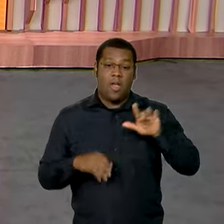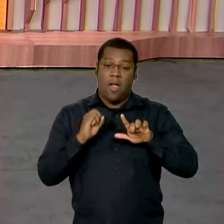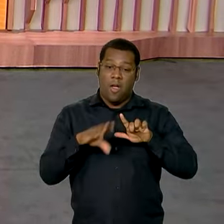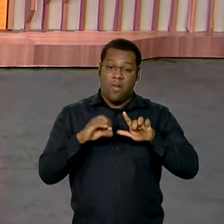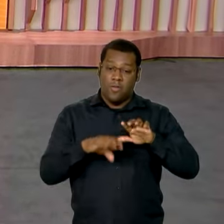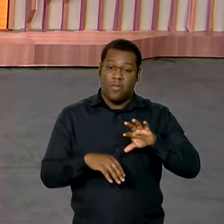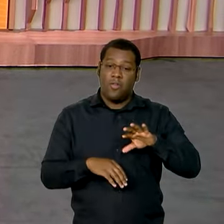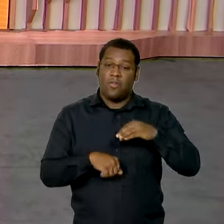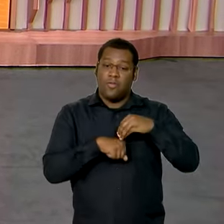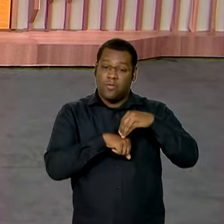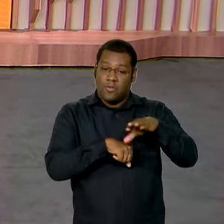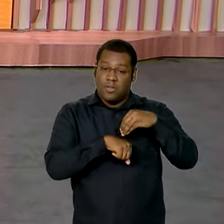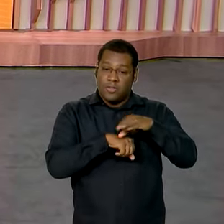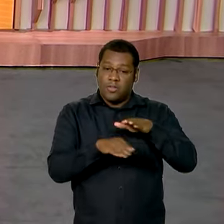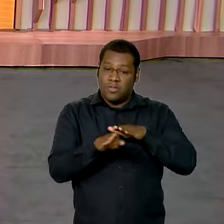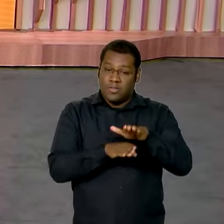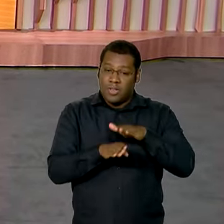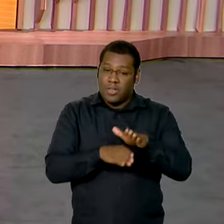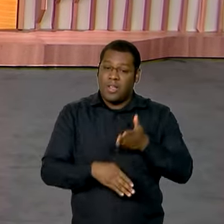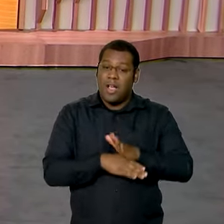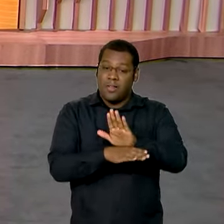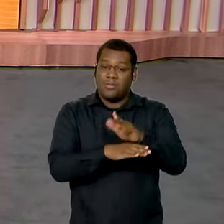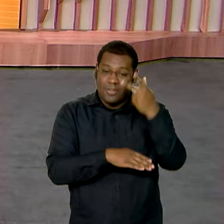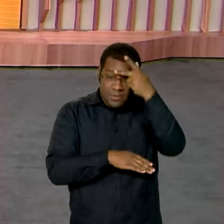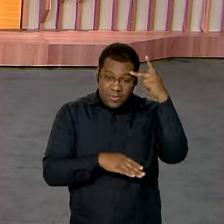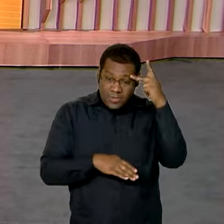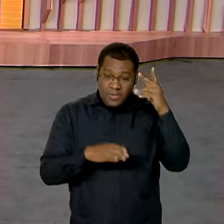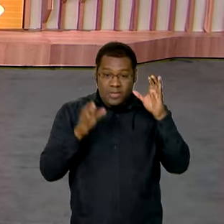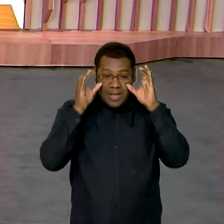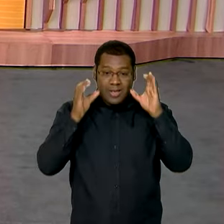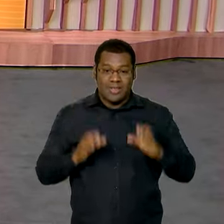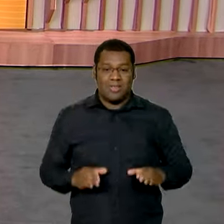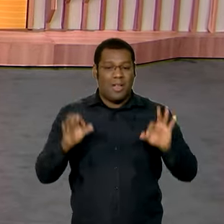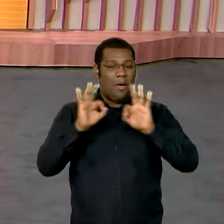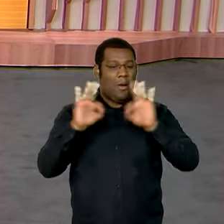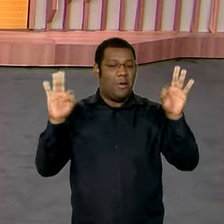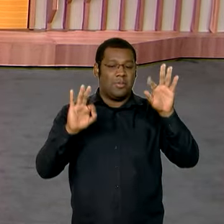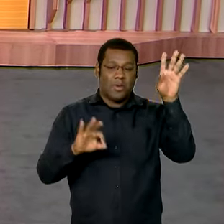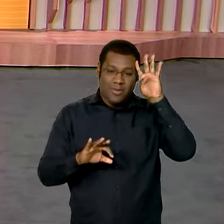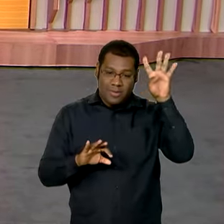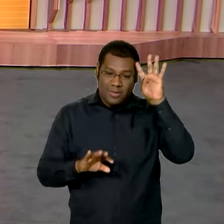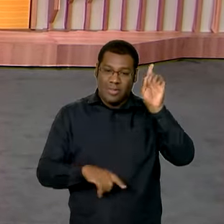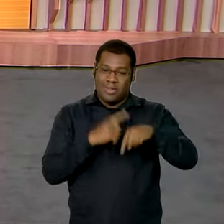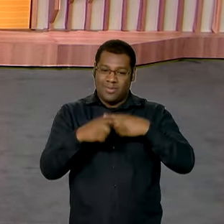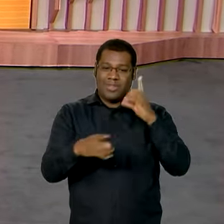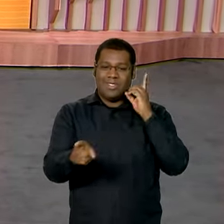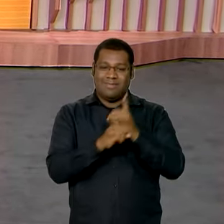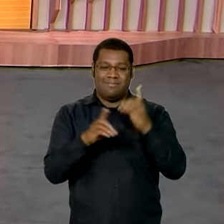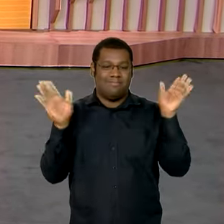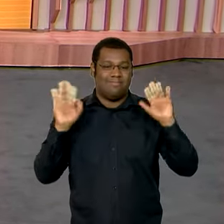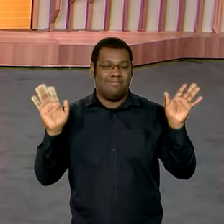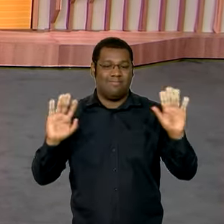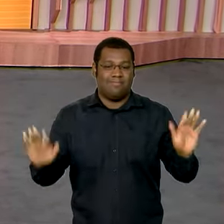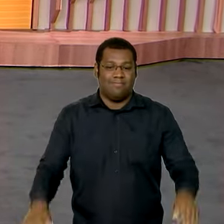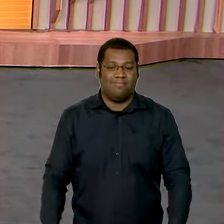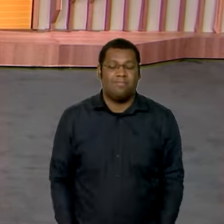ao vivo, dicas e serviços para você, cidadão. Uma ótima quarta-feira e até a próxima. Tchau!